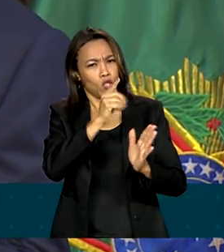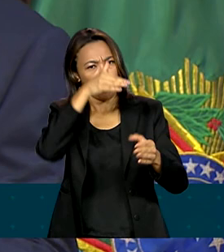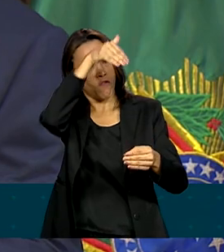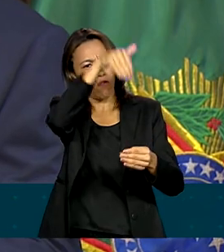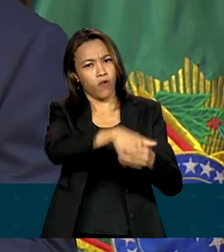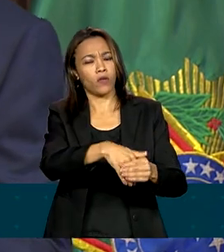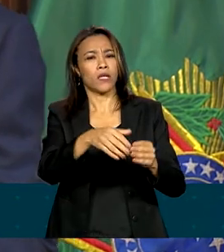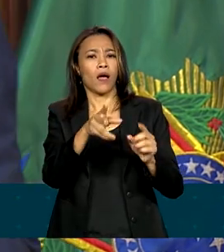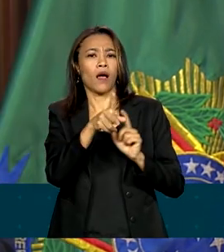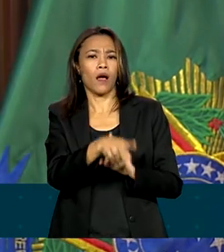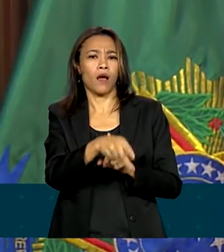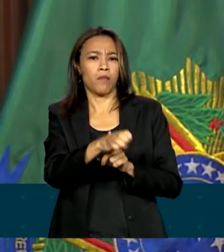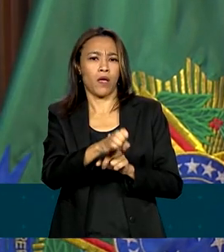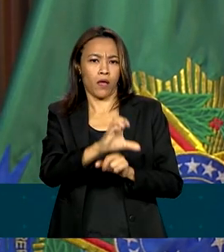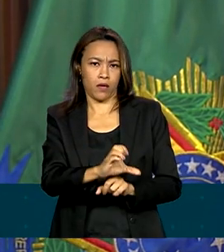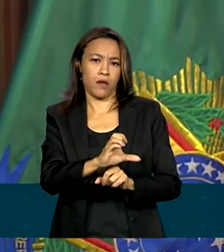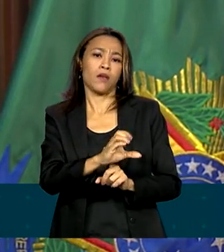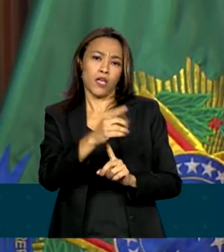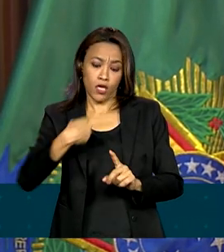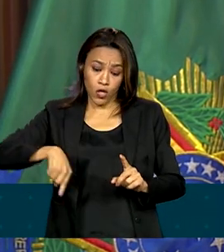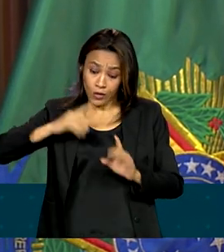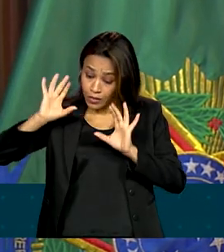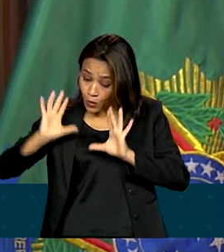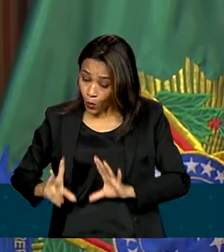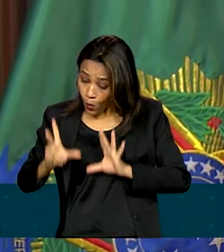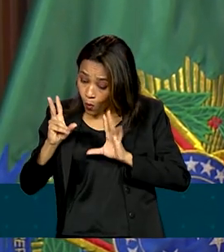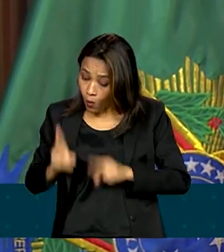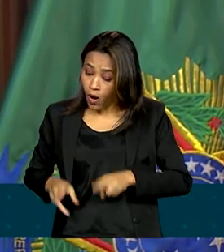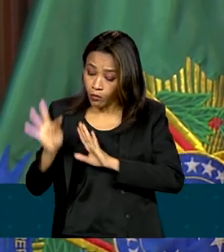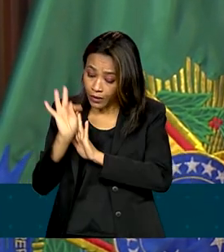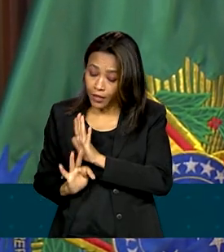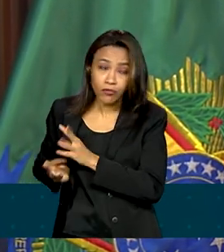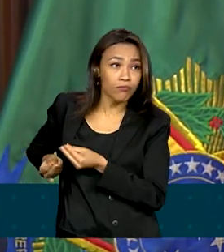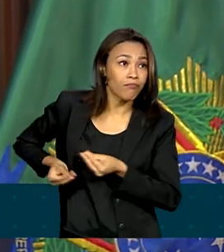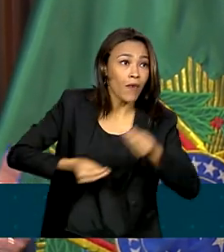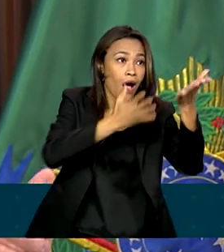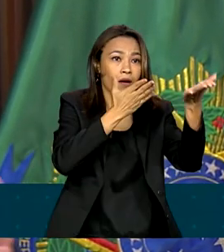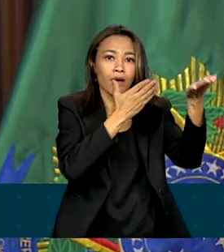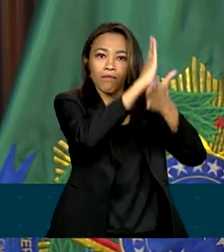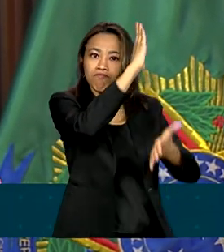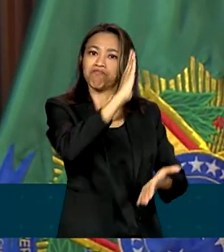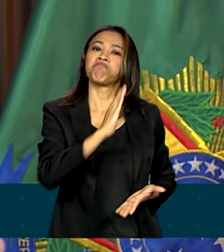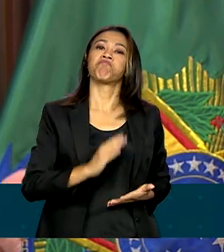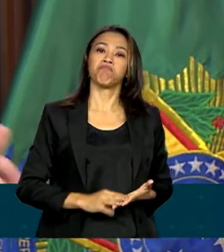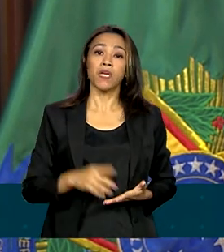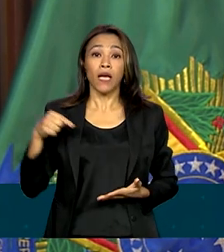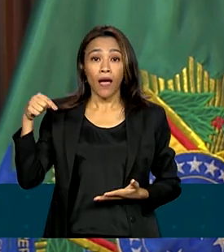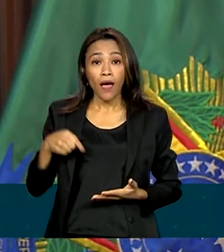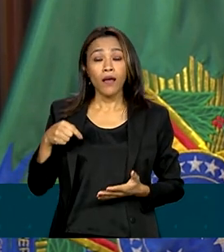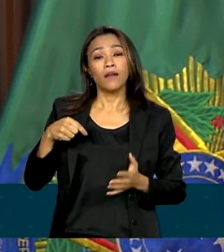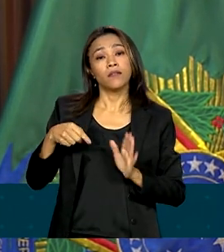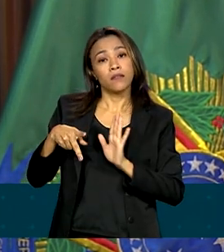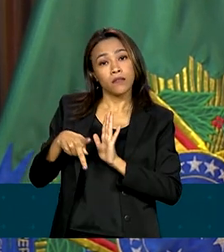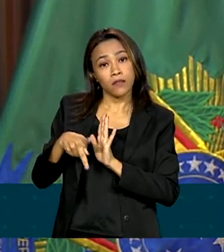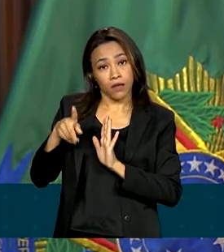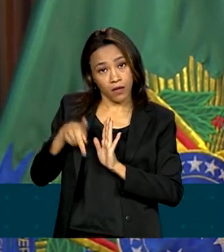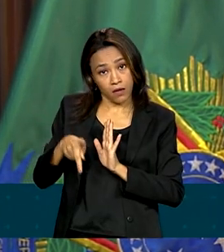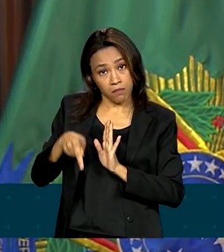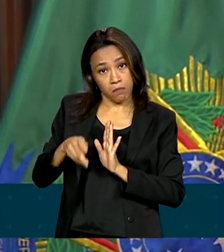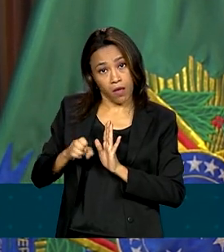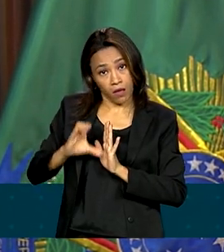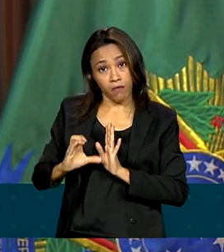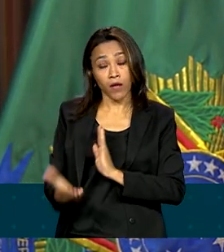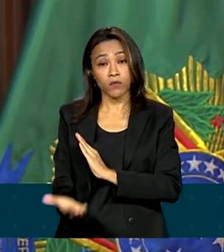PEC tal como nós enviamos ao Congresso Nacional. Essa PEC vai nos permitir fôlego para cumprir os compromissos